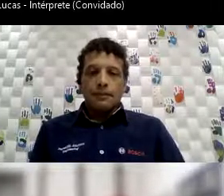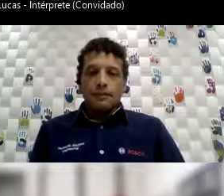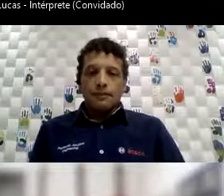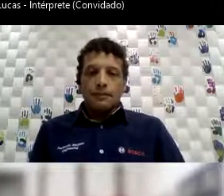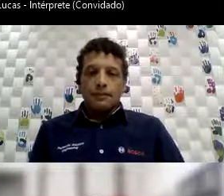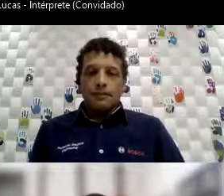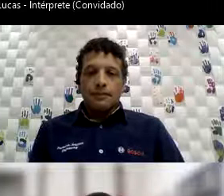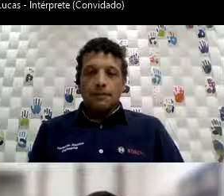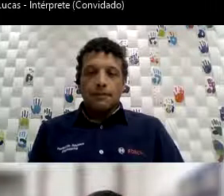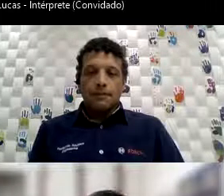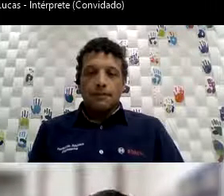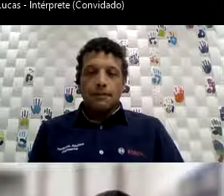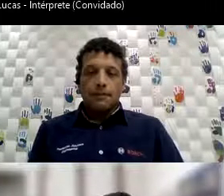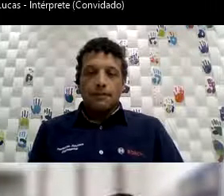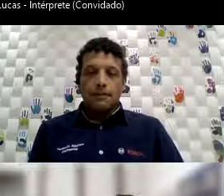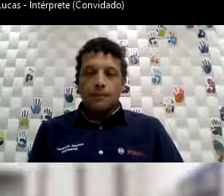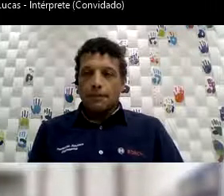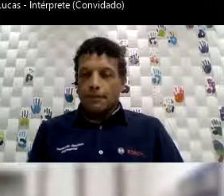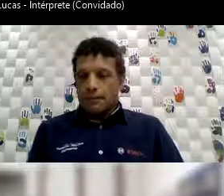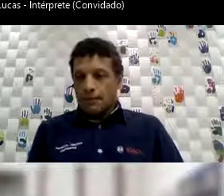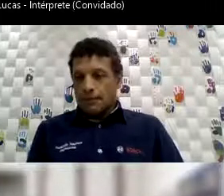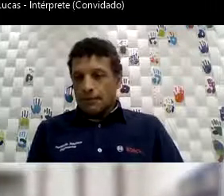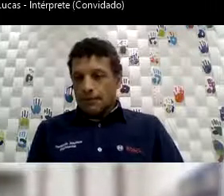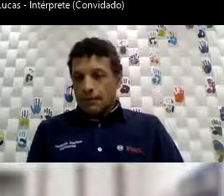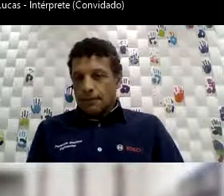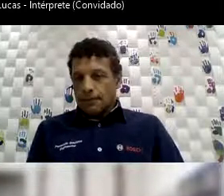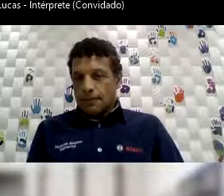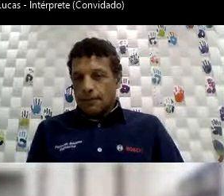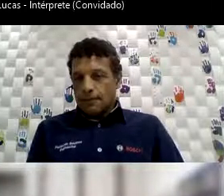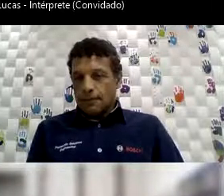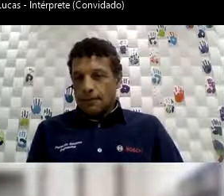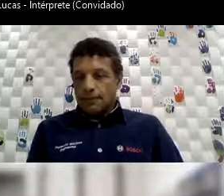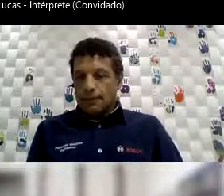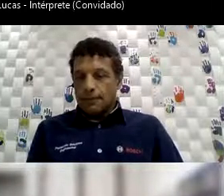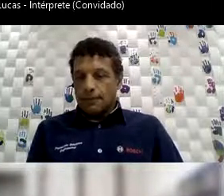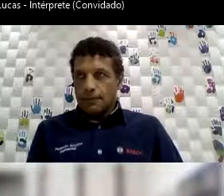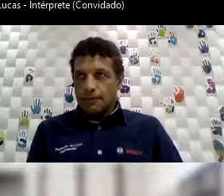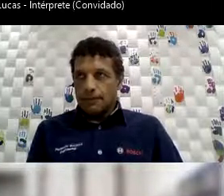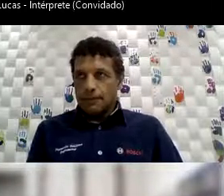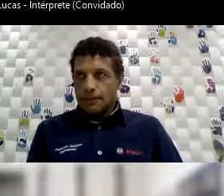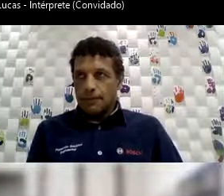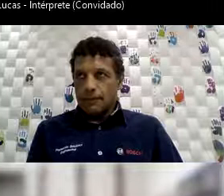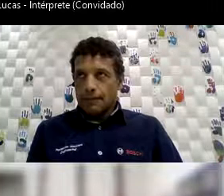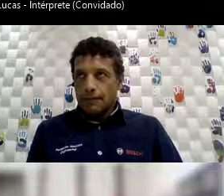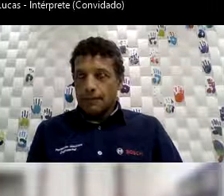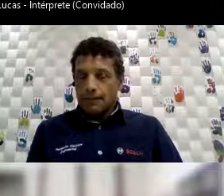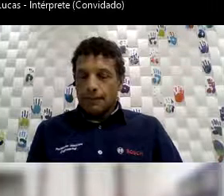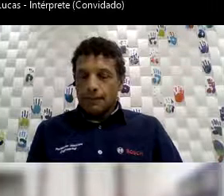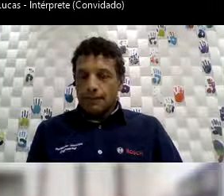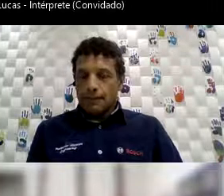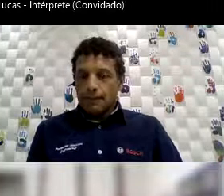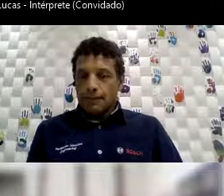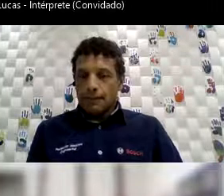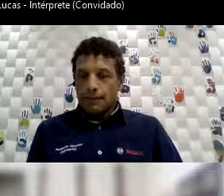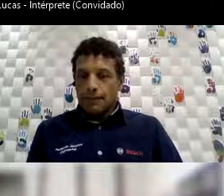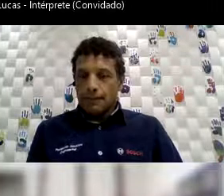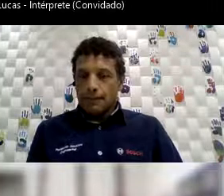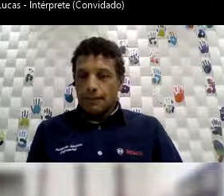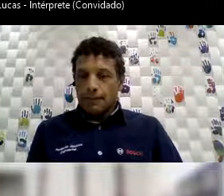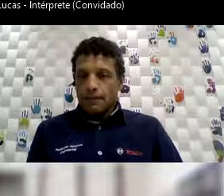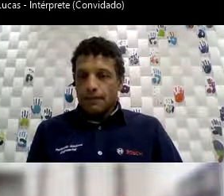te resumir um pouquinho, eu te diria uma coisa dessa. E um outro ponto que eu aconselho normalmente, que eu vejo que funciona bem, é fazer